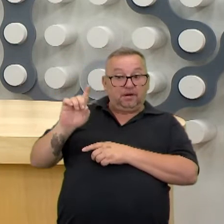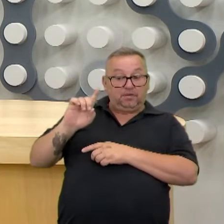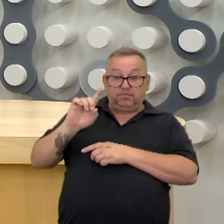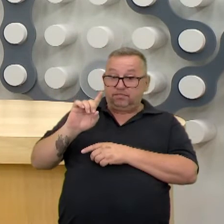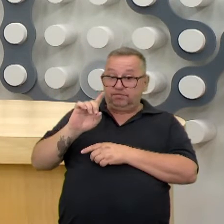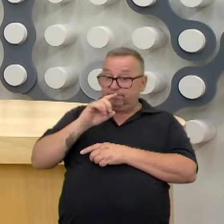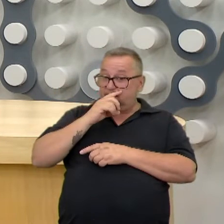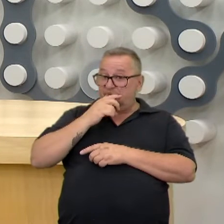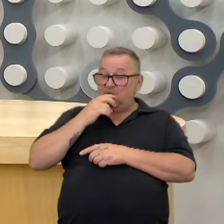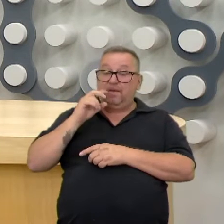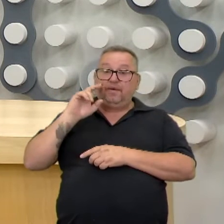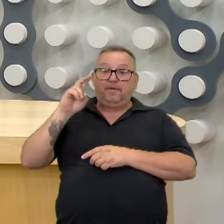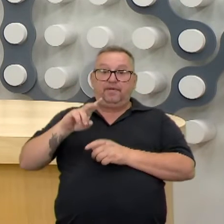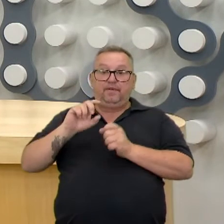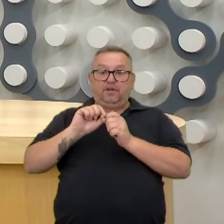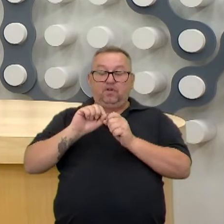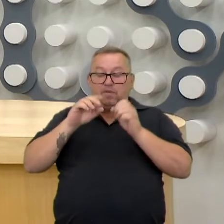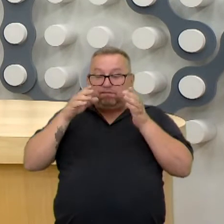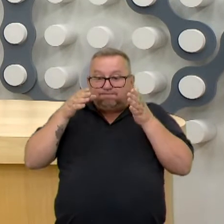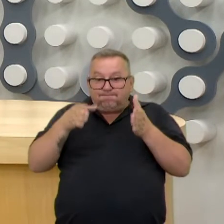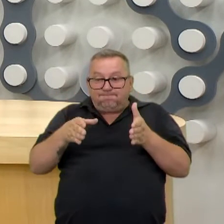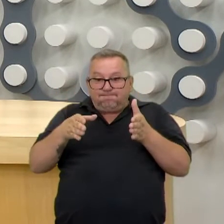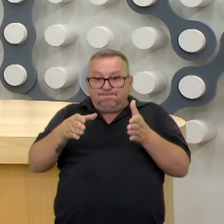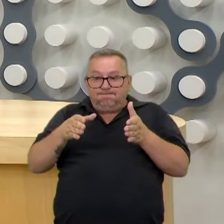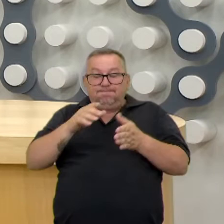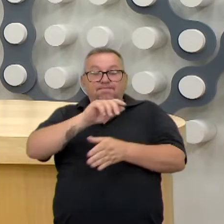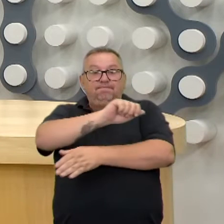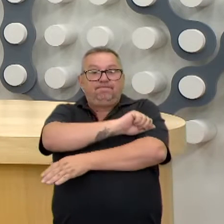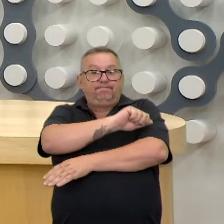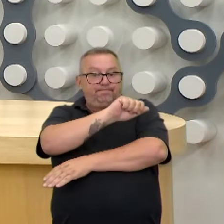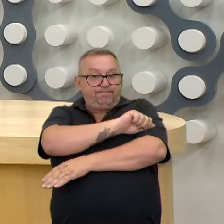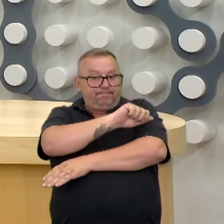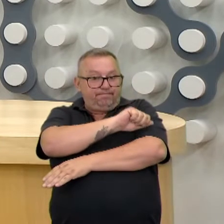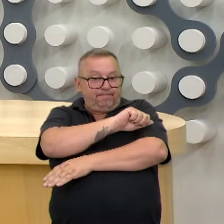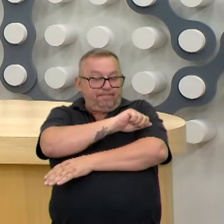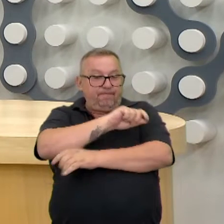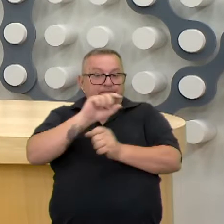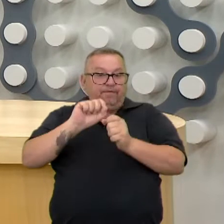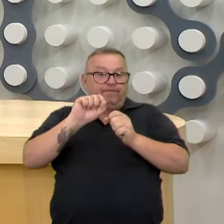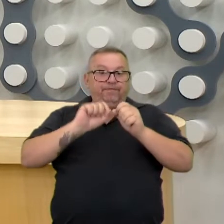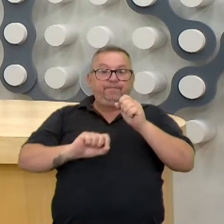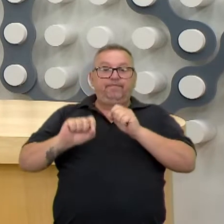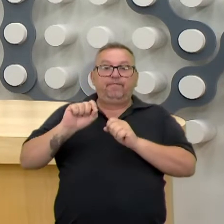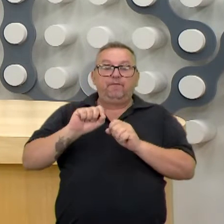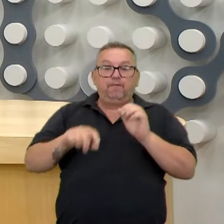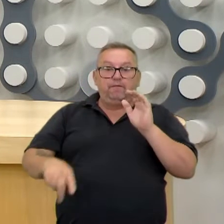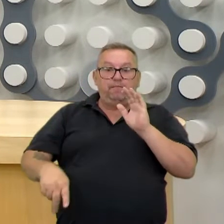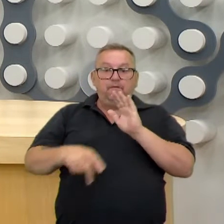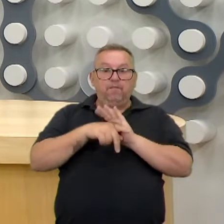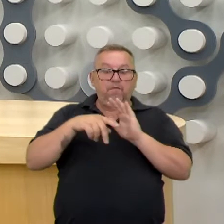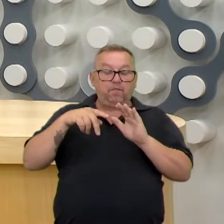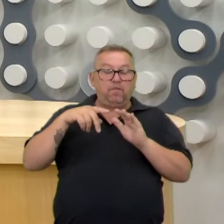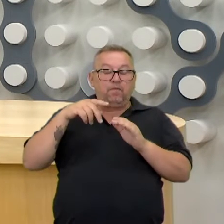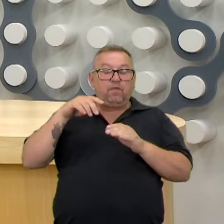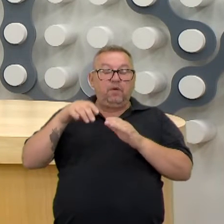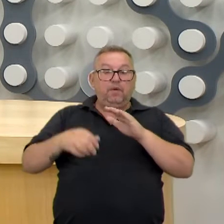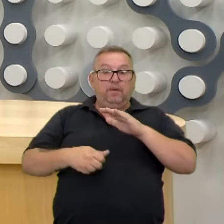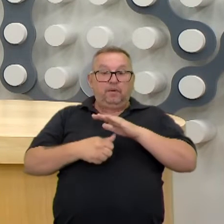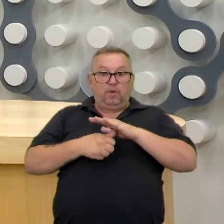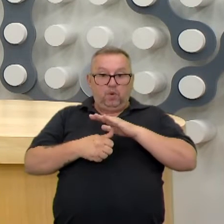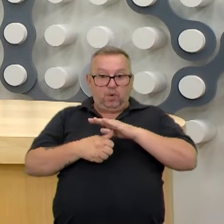estudo que visa aí para, né, os alunos que fazem parte desse núcleo, ou